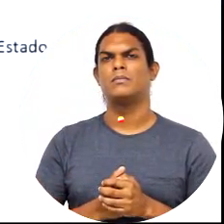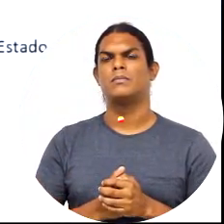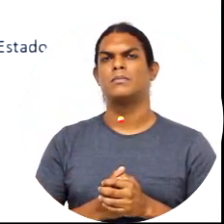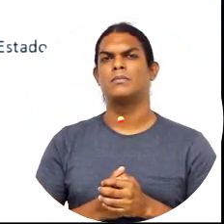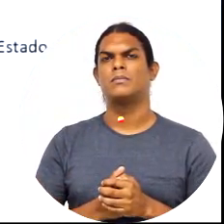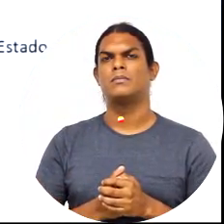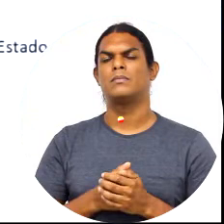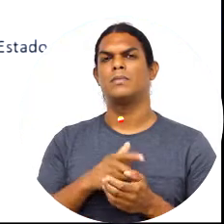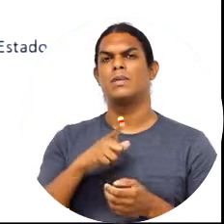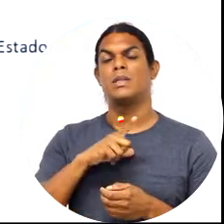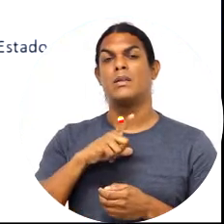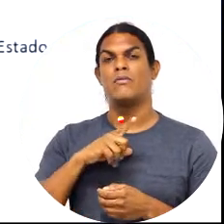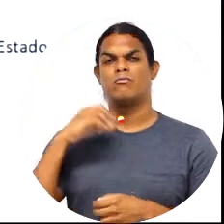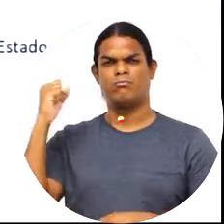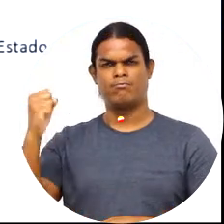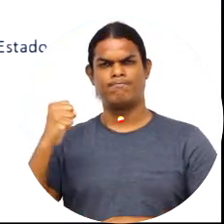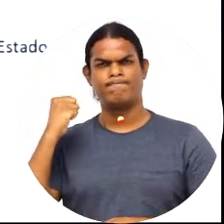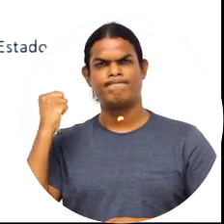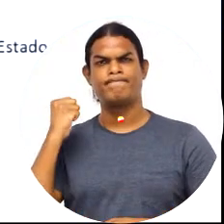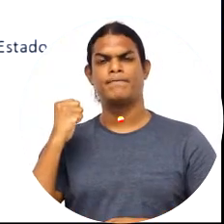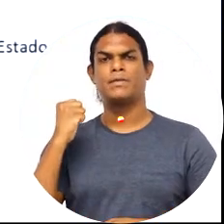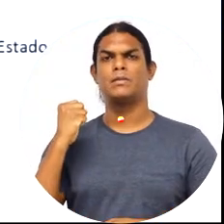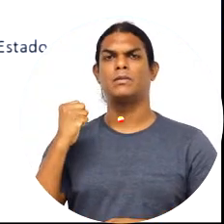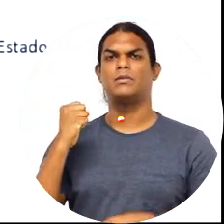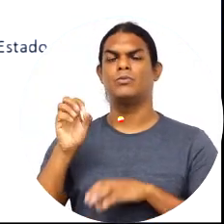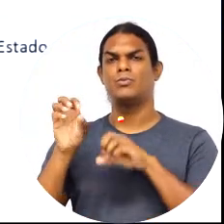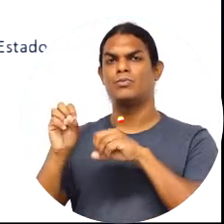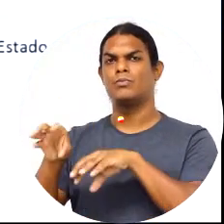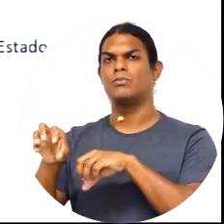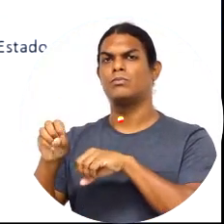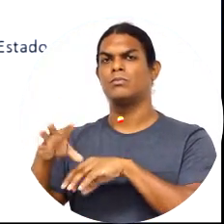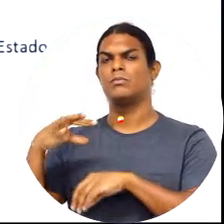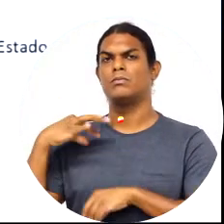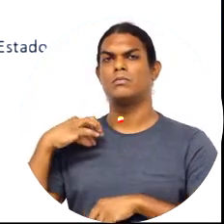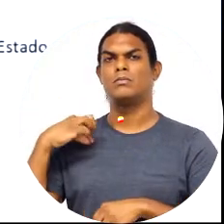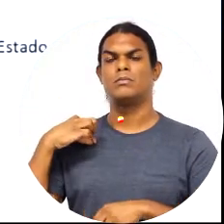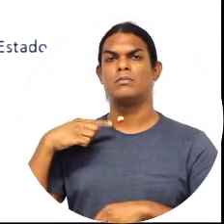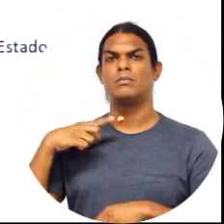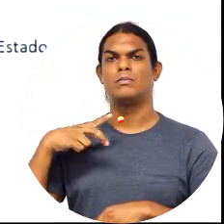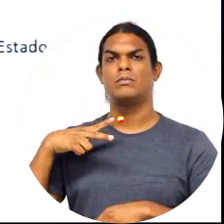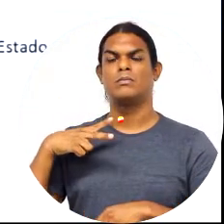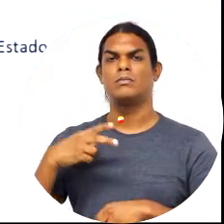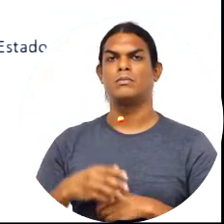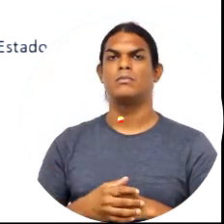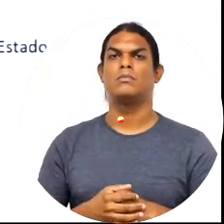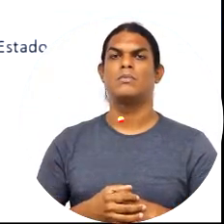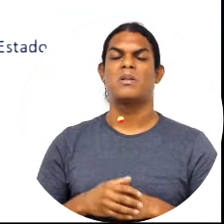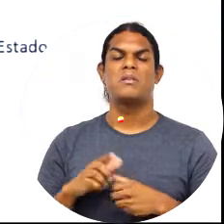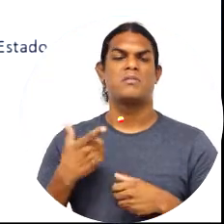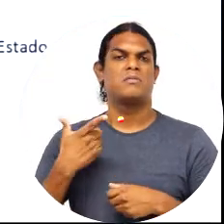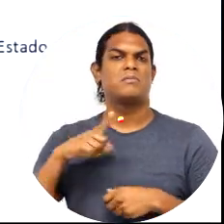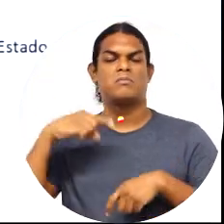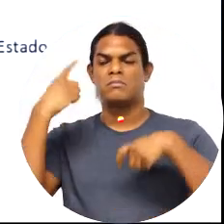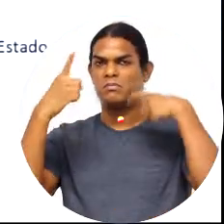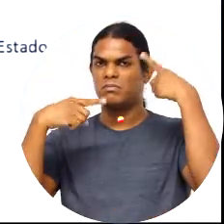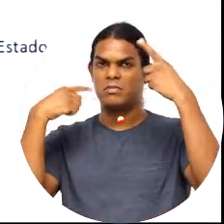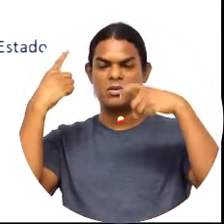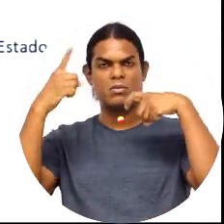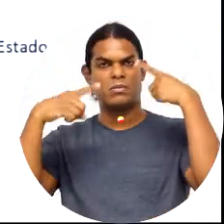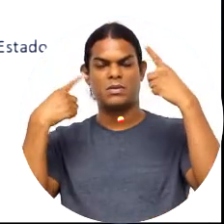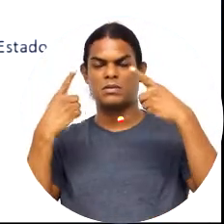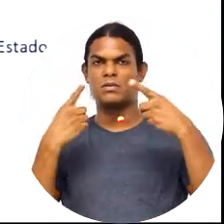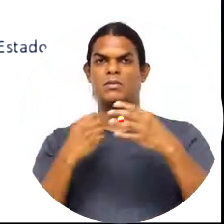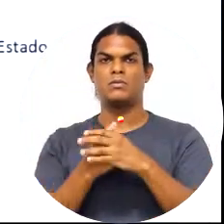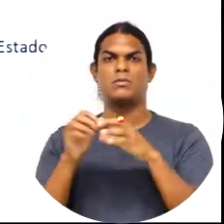nós tivemos um fortalecimento do ensino particular, nenhuma preocupação com o ensino público, né? E